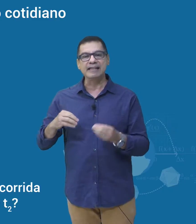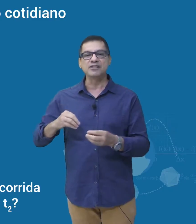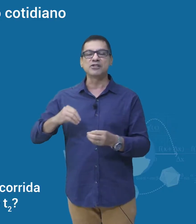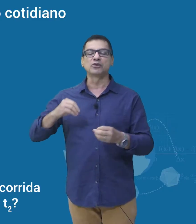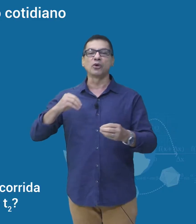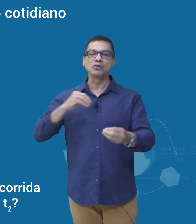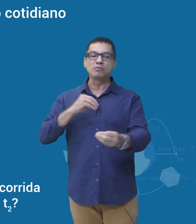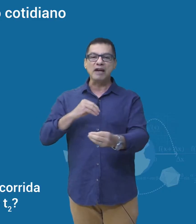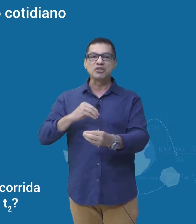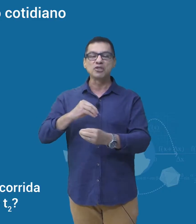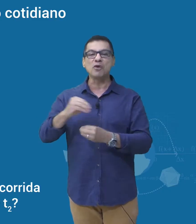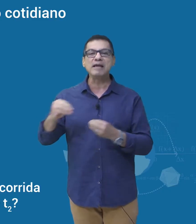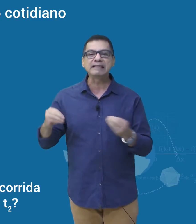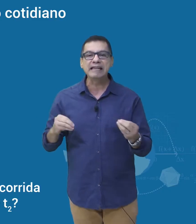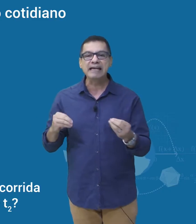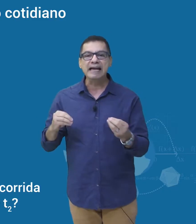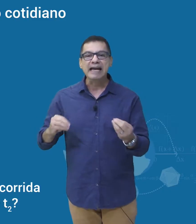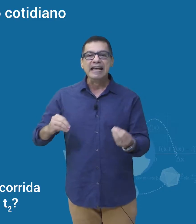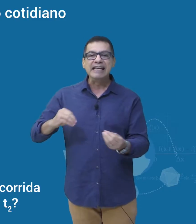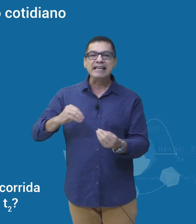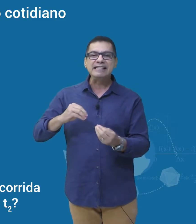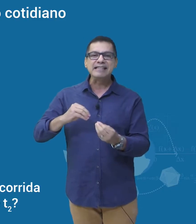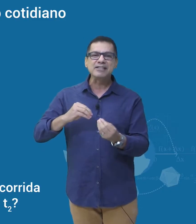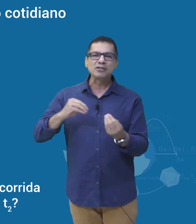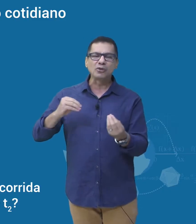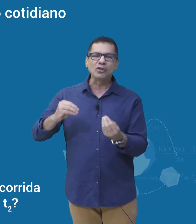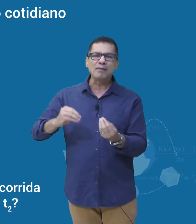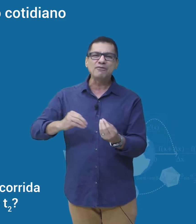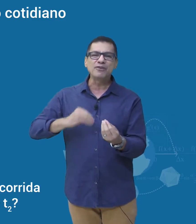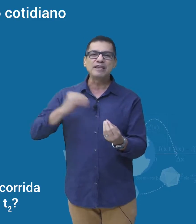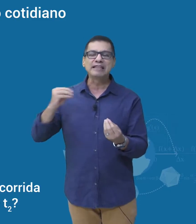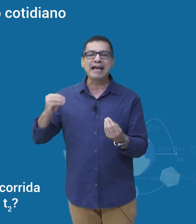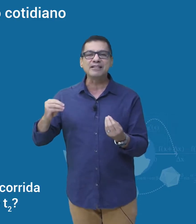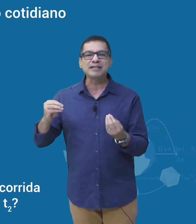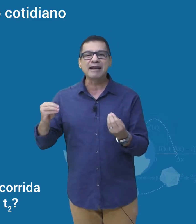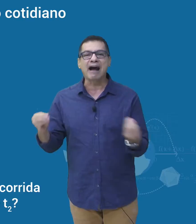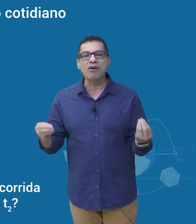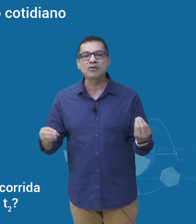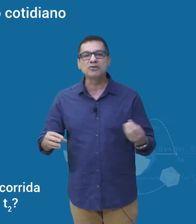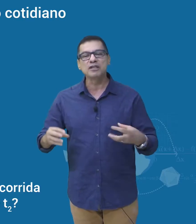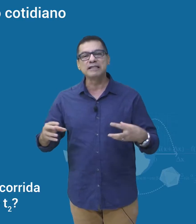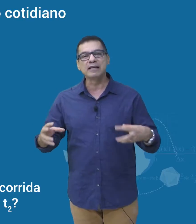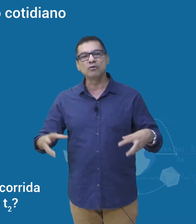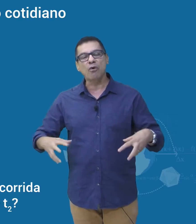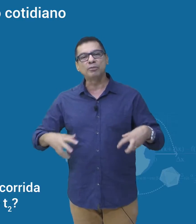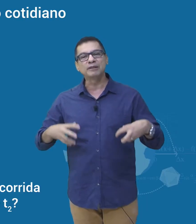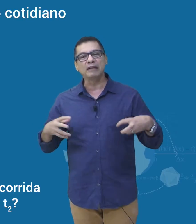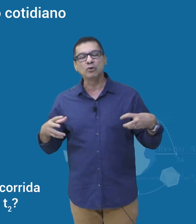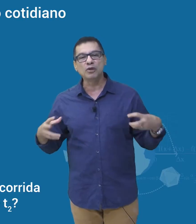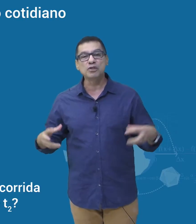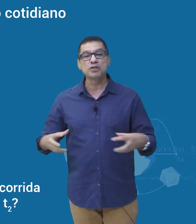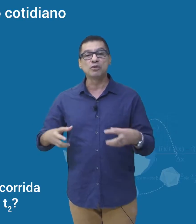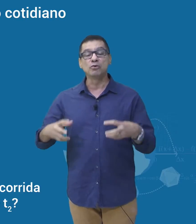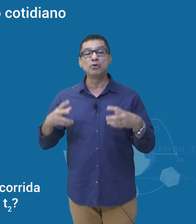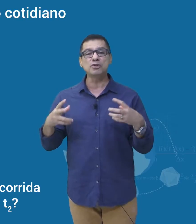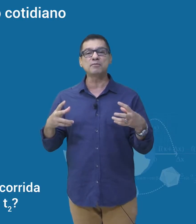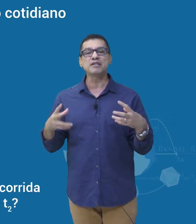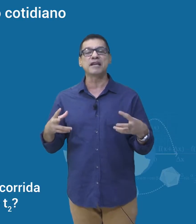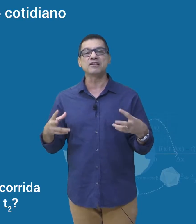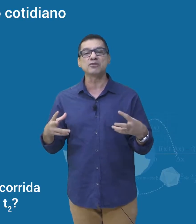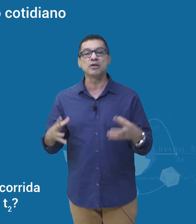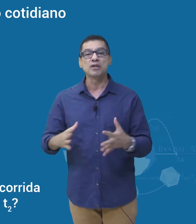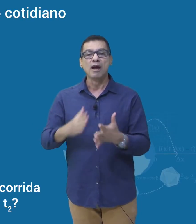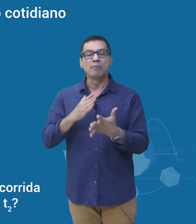trigonometria, existe toda uma geometria e existe toda uma infinidade de cálculos utilizando computadores de